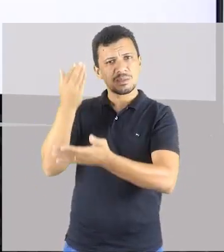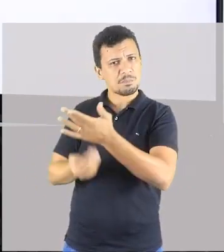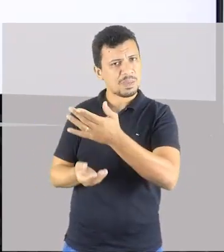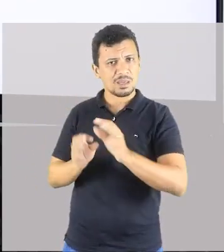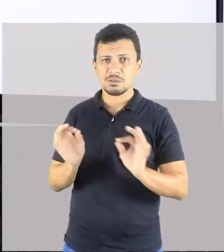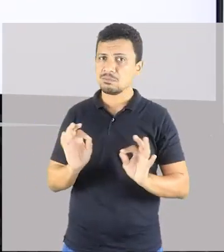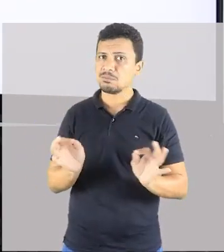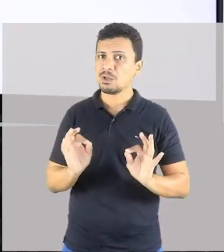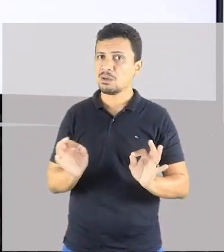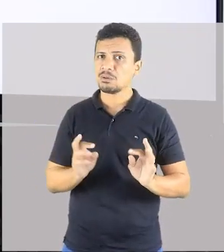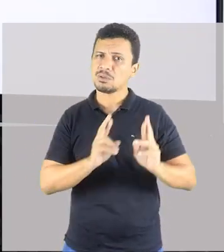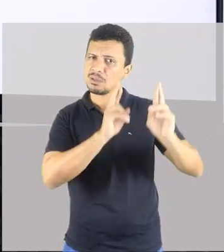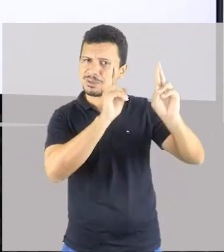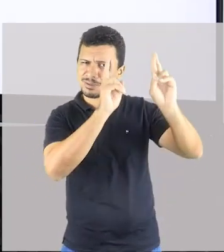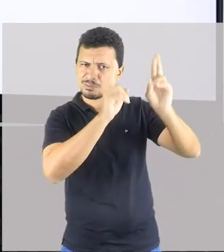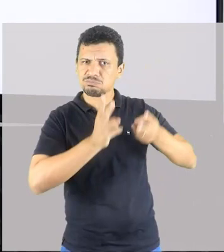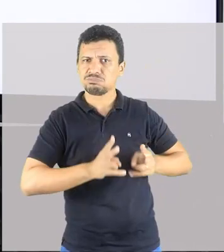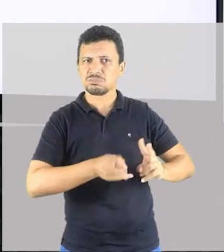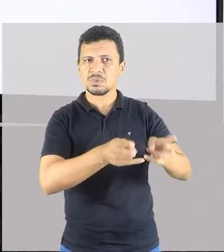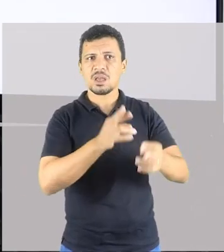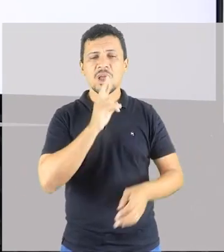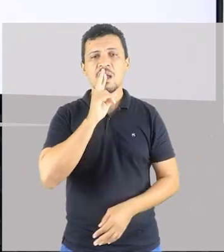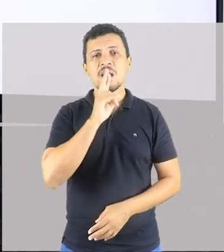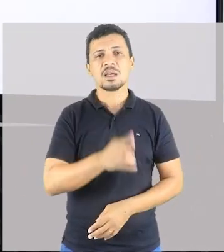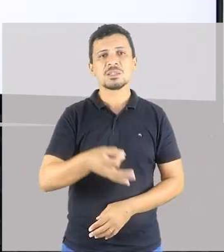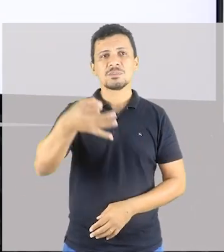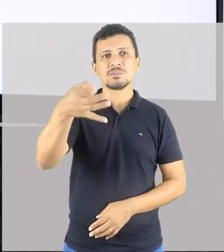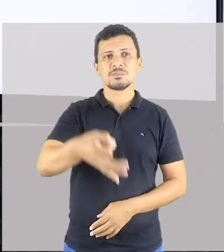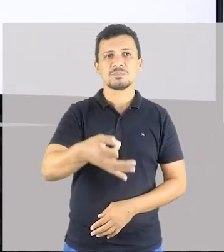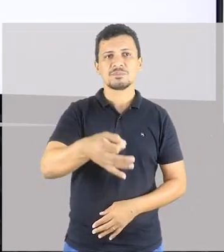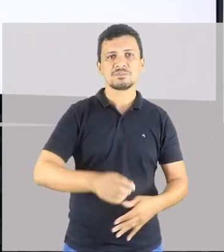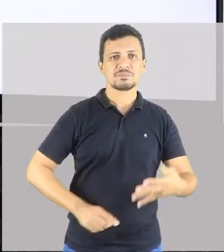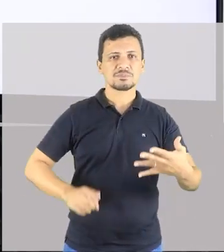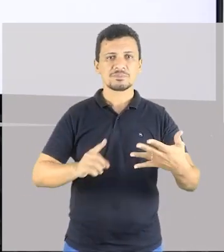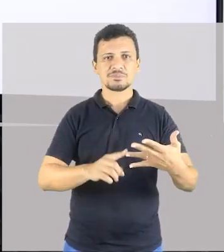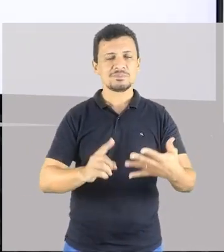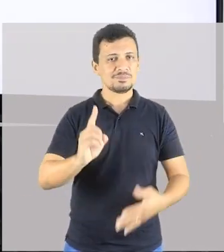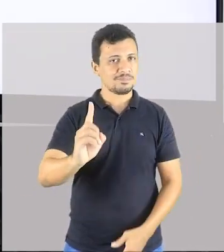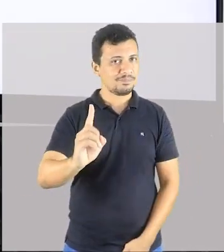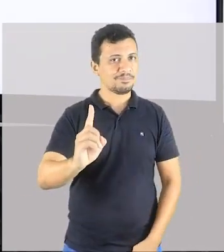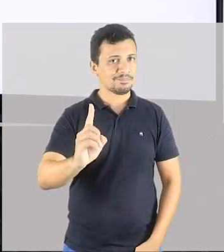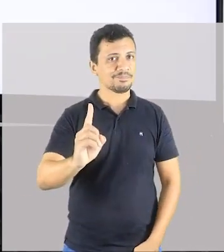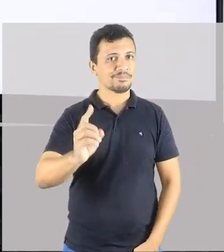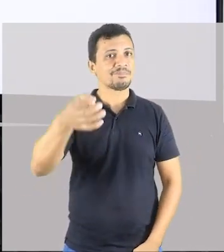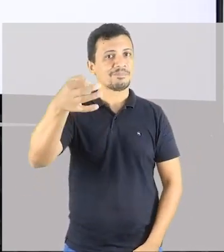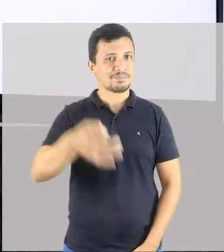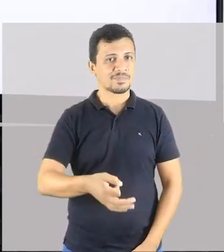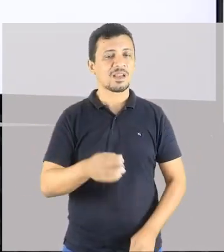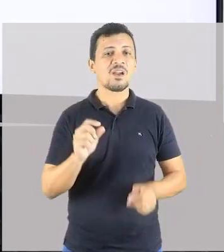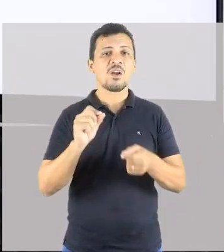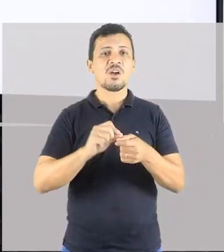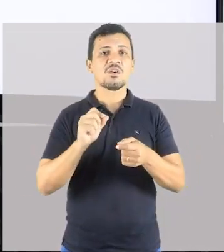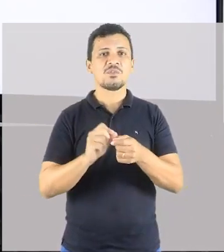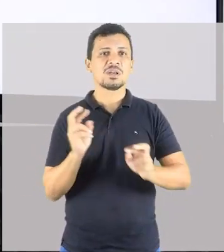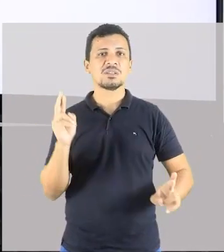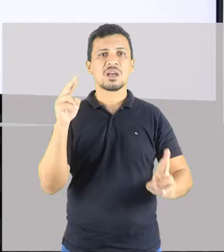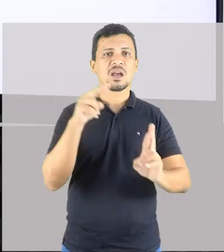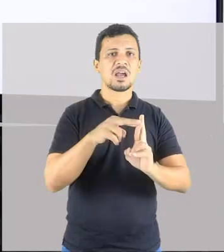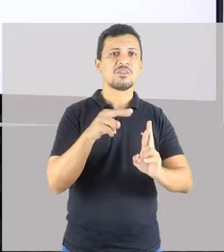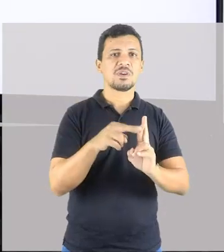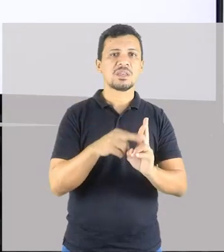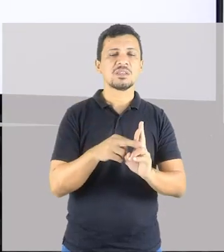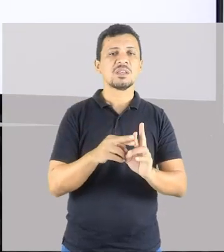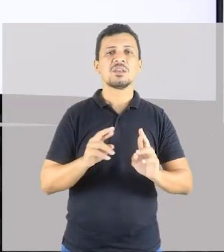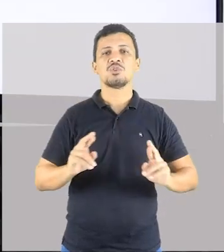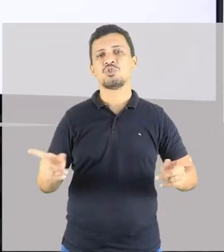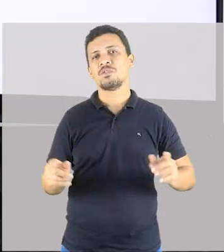melhor, né? Então, nós teríamos a opção correta aí, letra D de dado, que faz exatamente essa referência contrária da